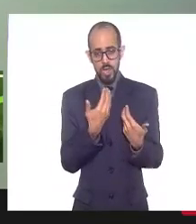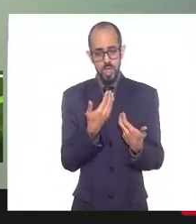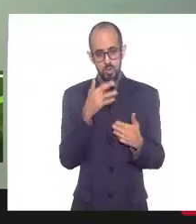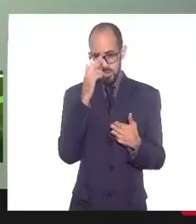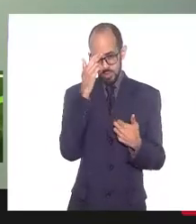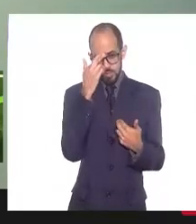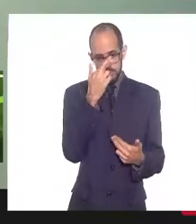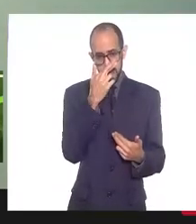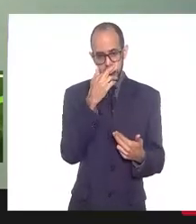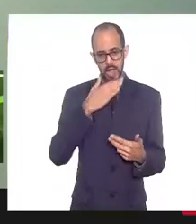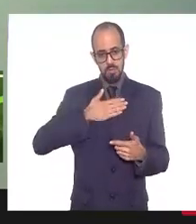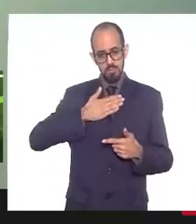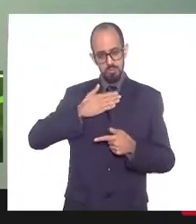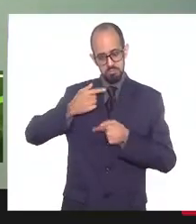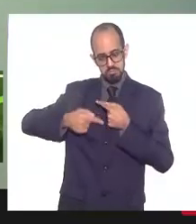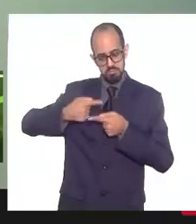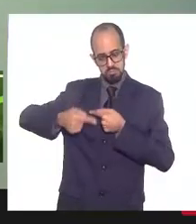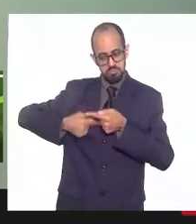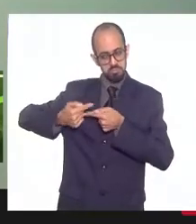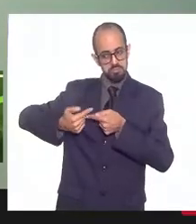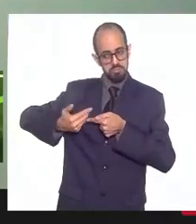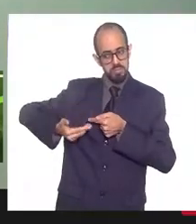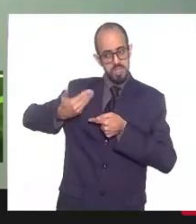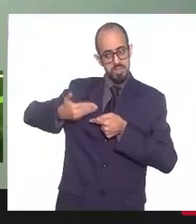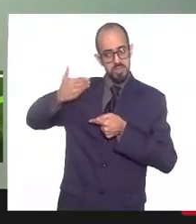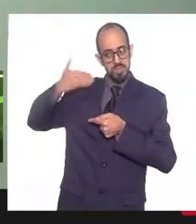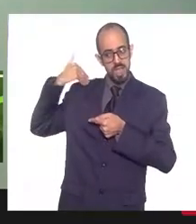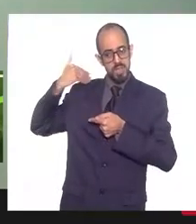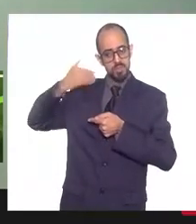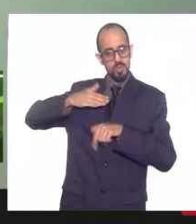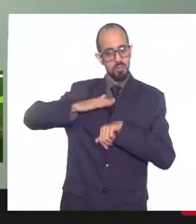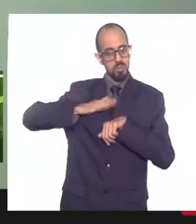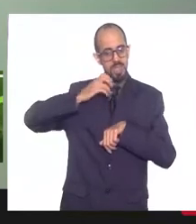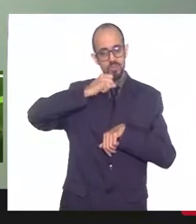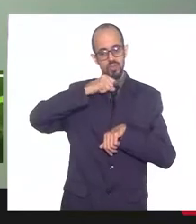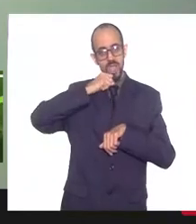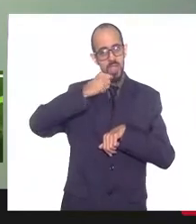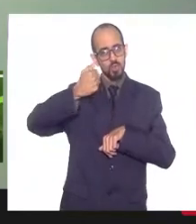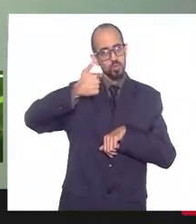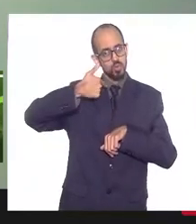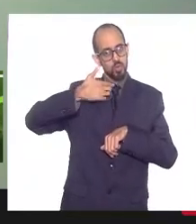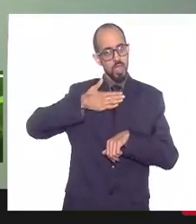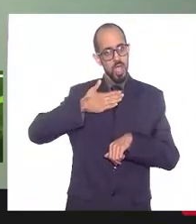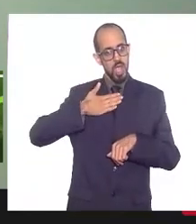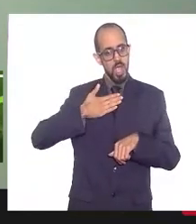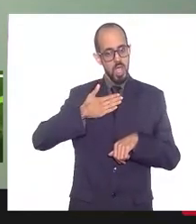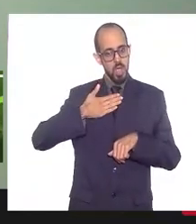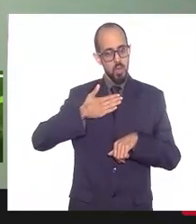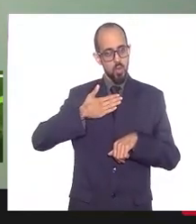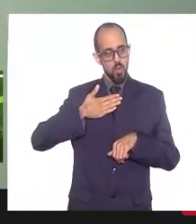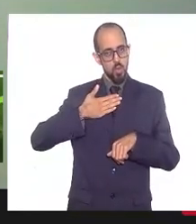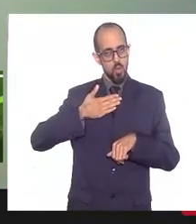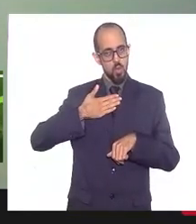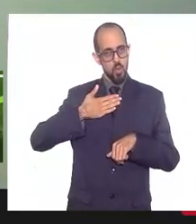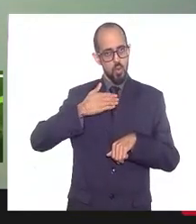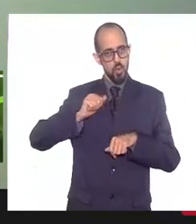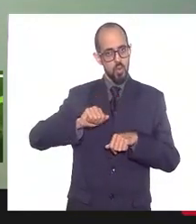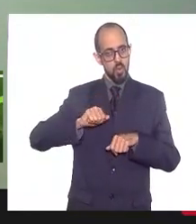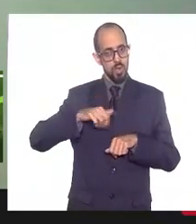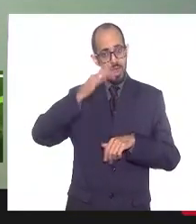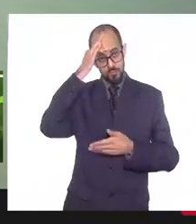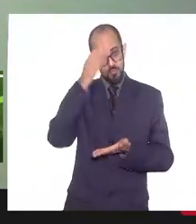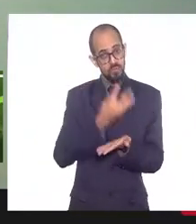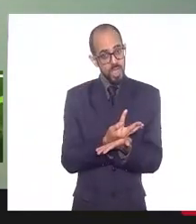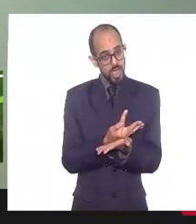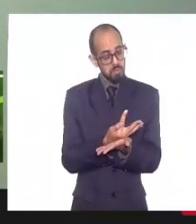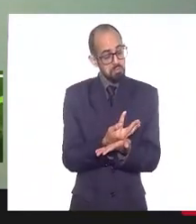minha ancestralidade, aqueles que são mais velhos do que eu na profecia da fé. E